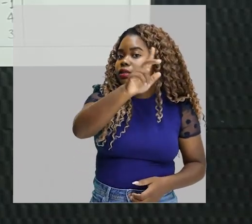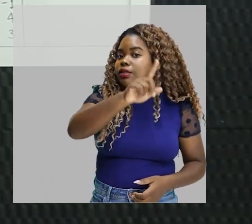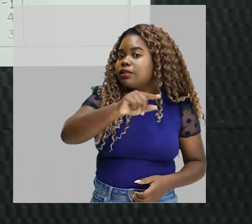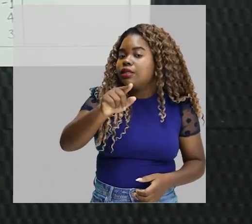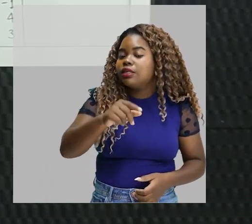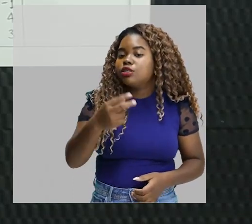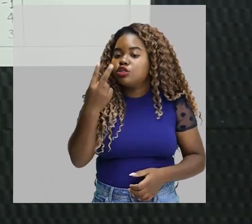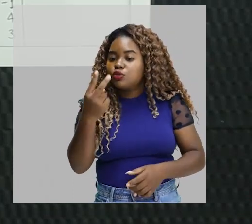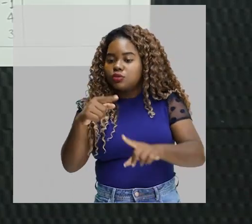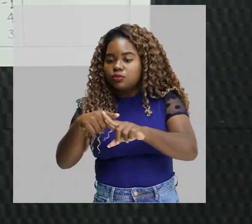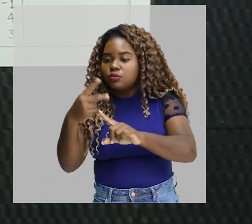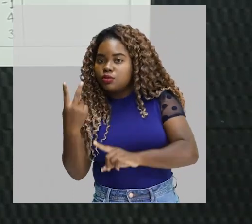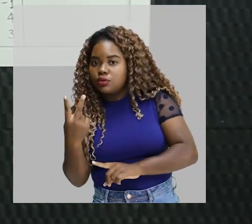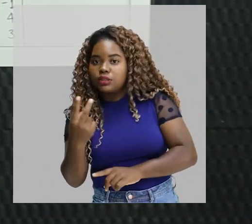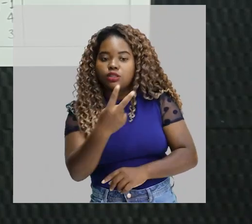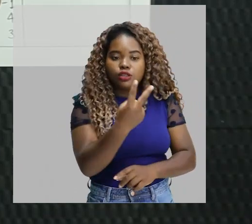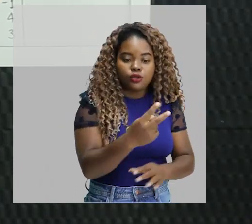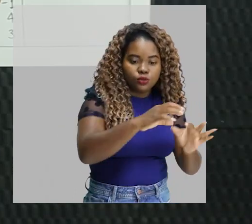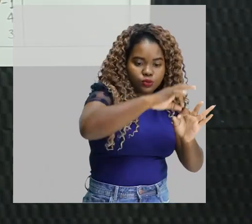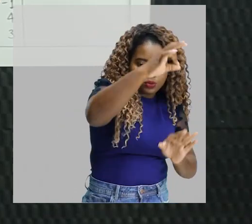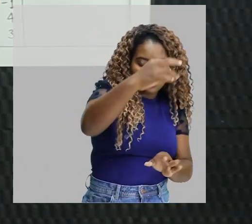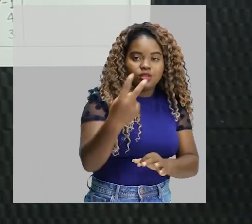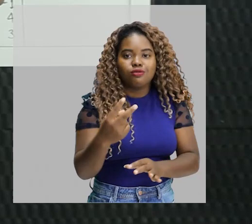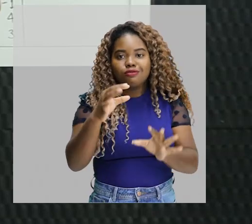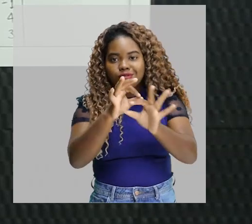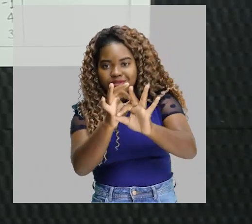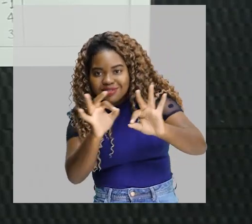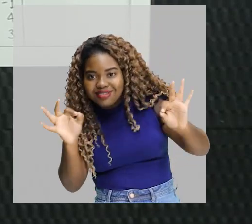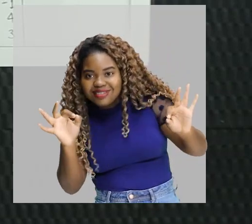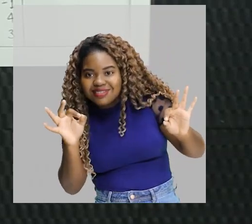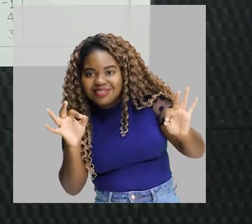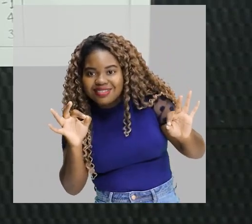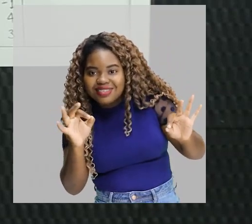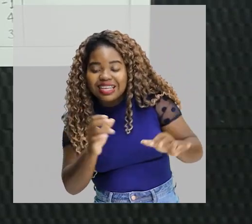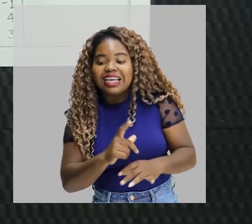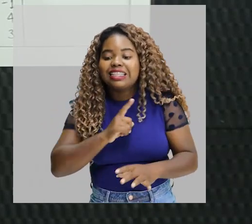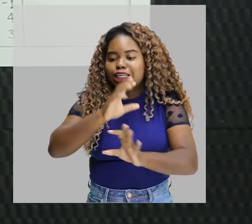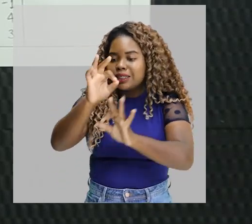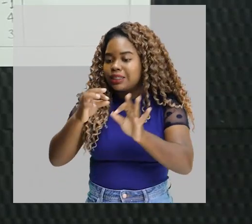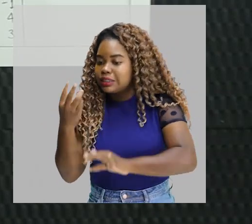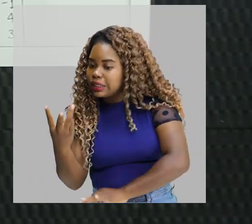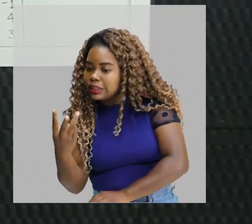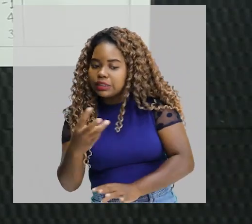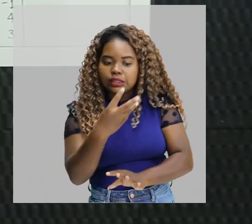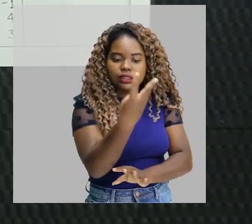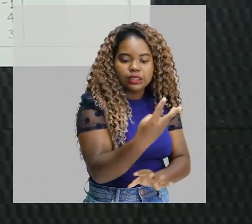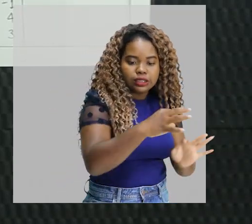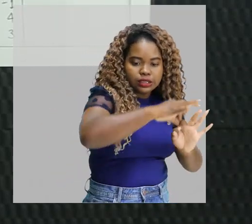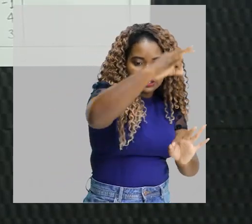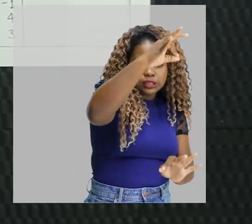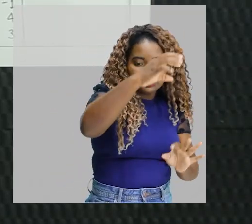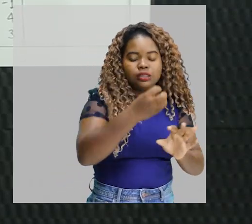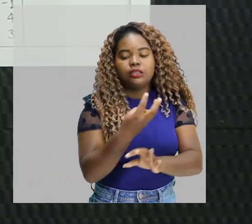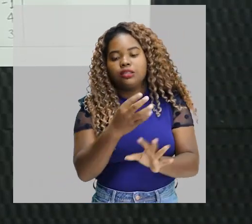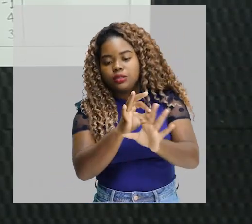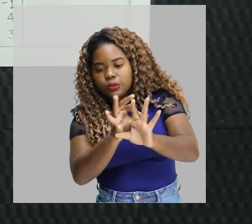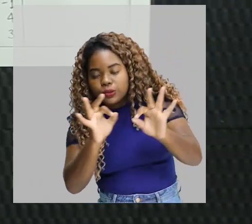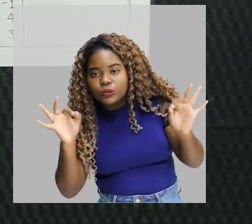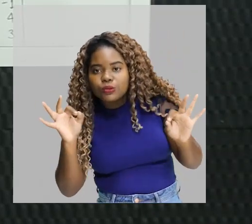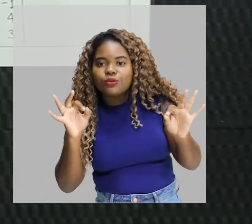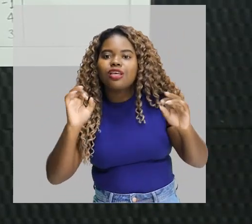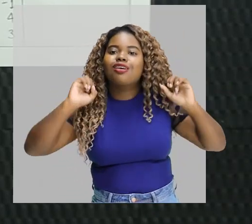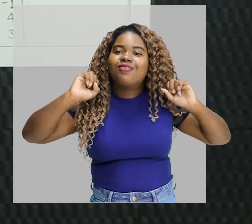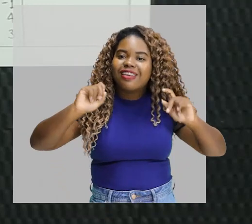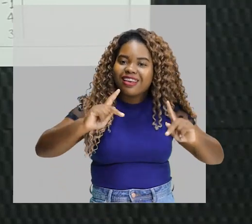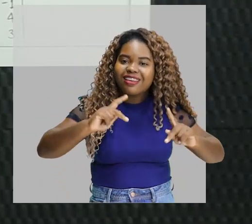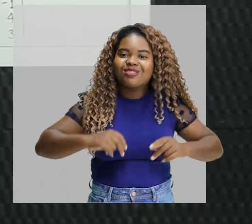linhas e duas colunas quando eu falo matriz quadrada de ordem 3 que tem três linhas e três colunas e assim sucessivamente